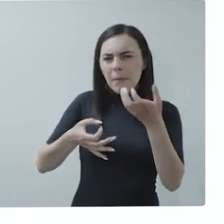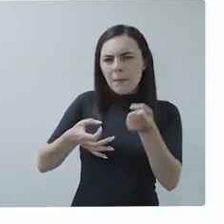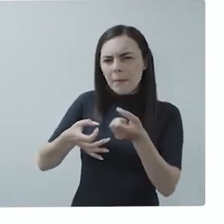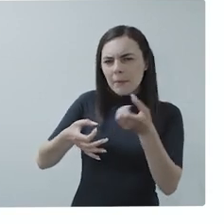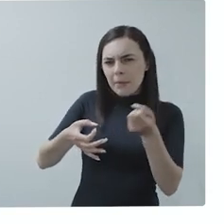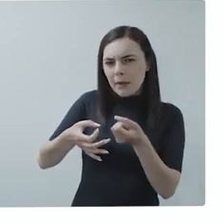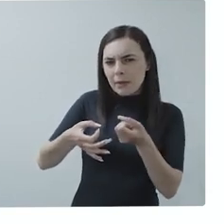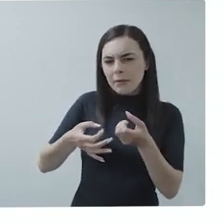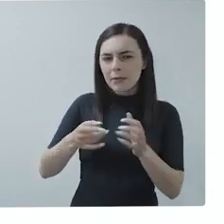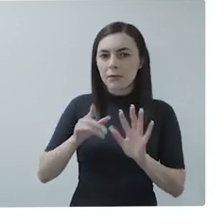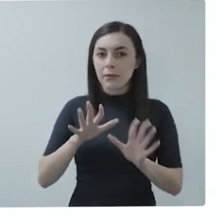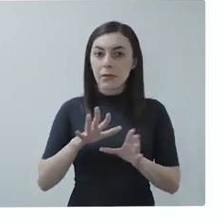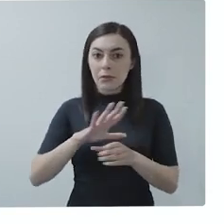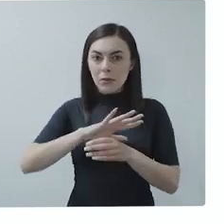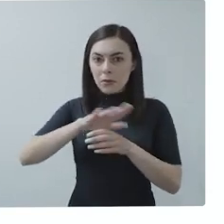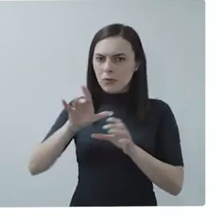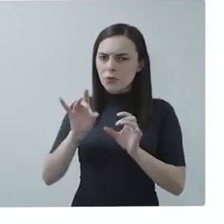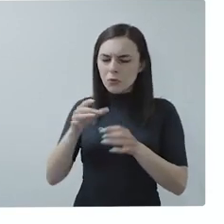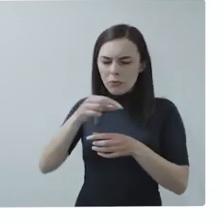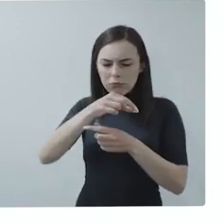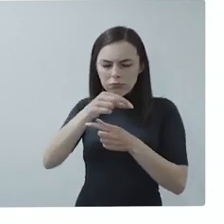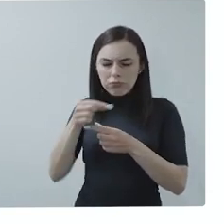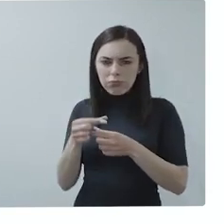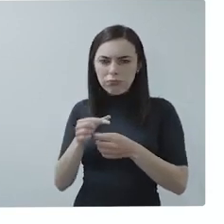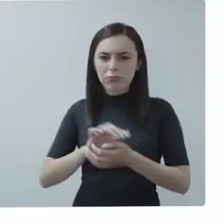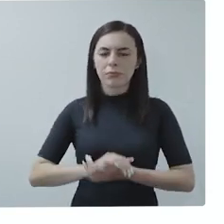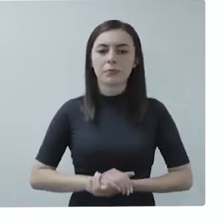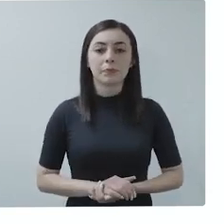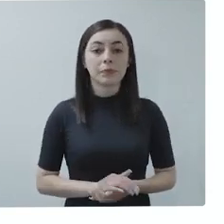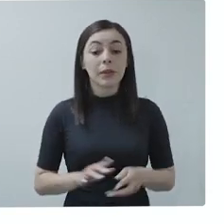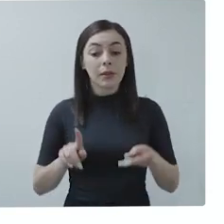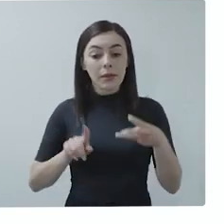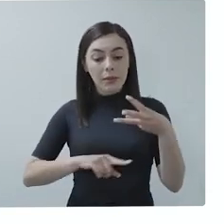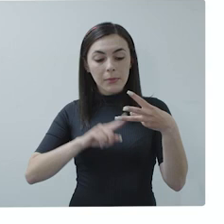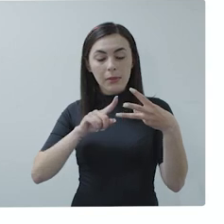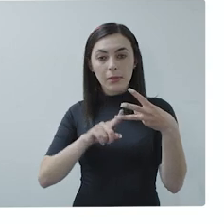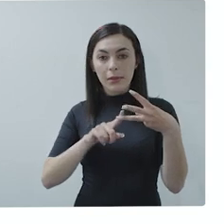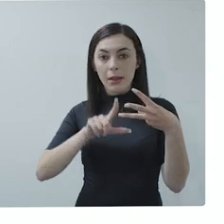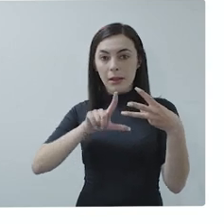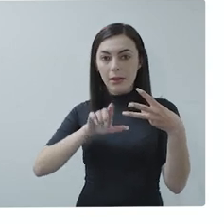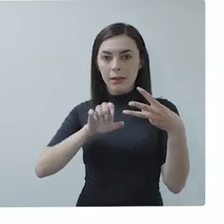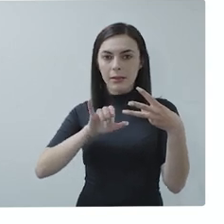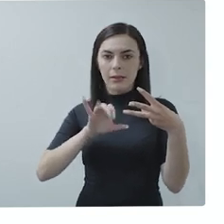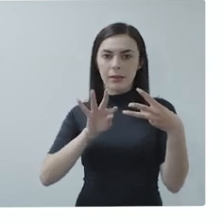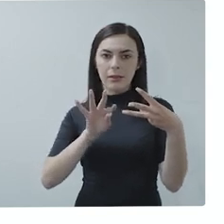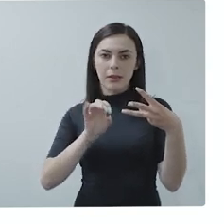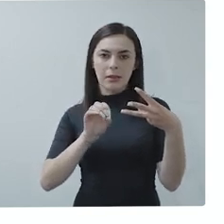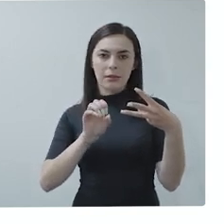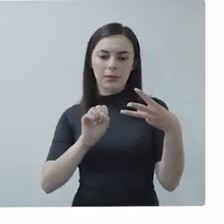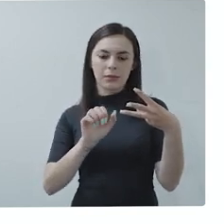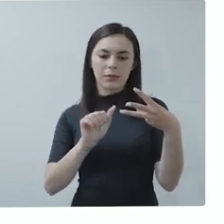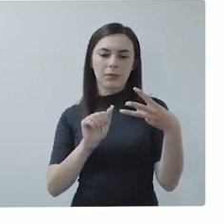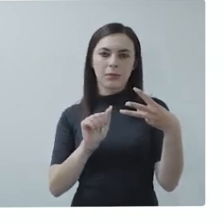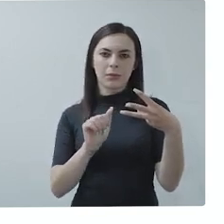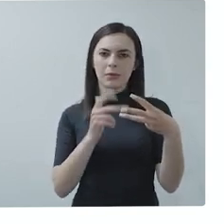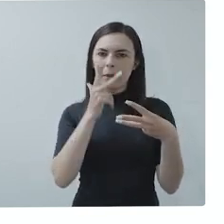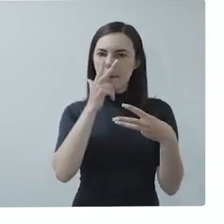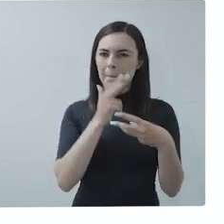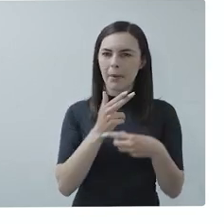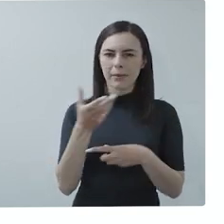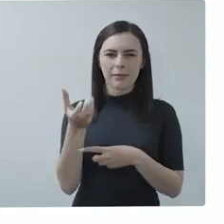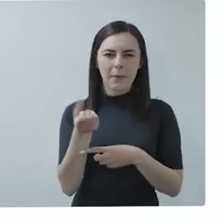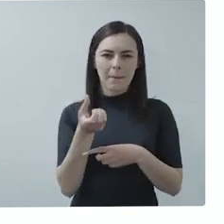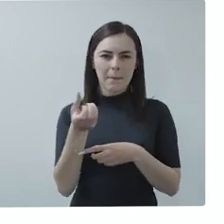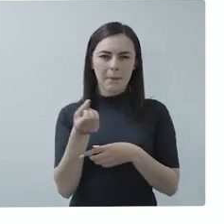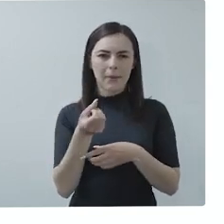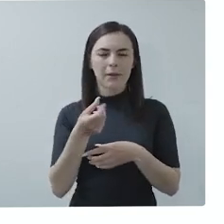não é inteira leitosa, ela é só um pouquinho. Temos a inteira leitosa, que parece que ela é toda branquinha